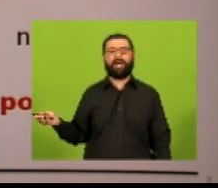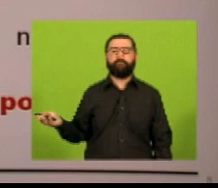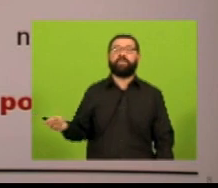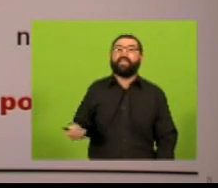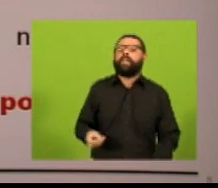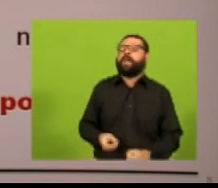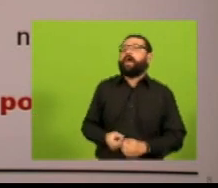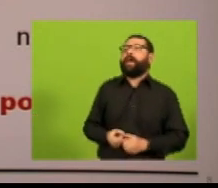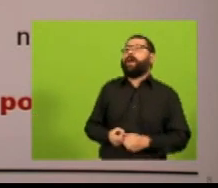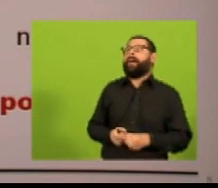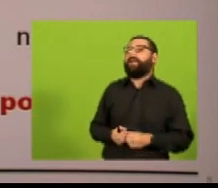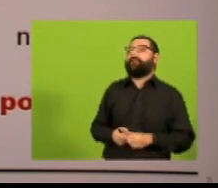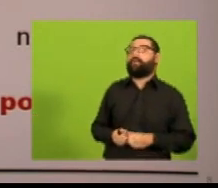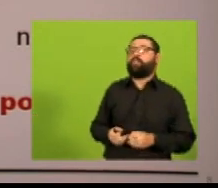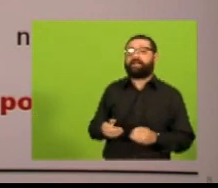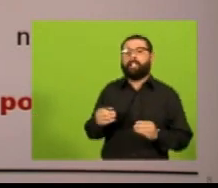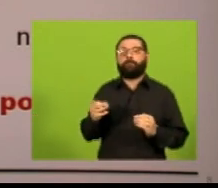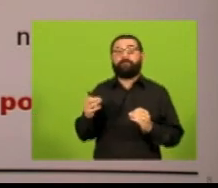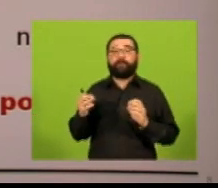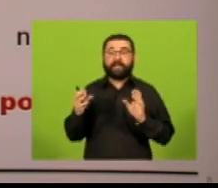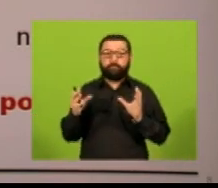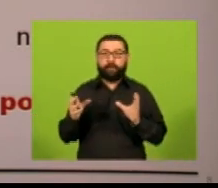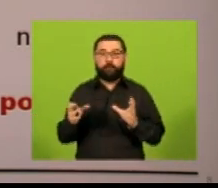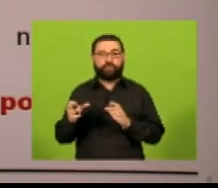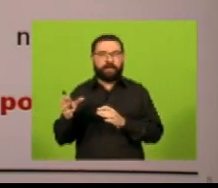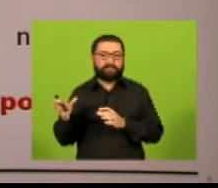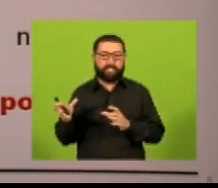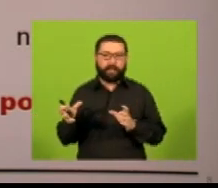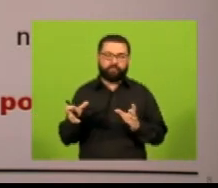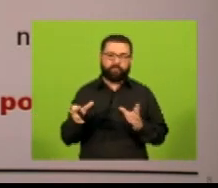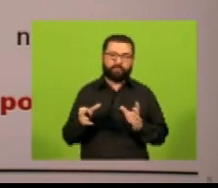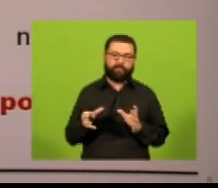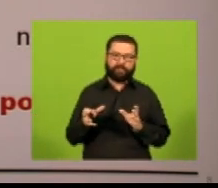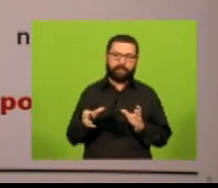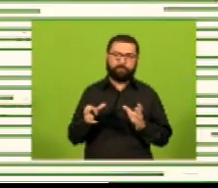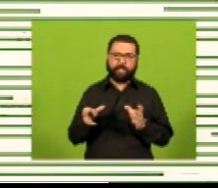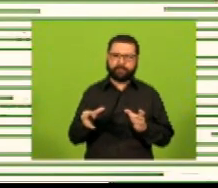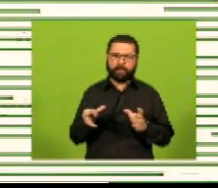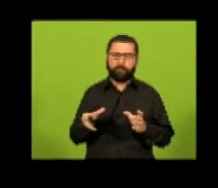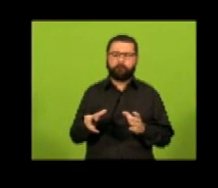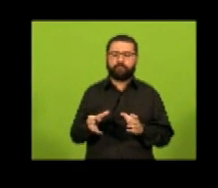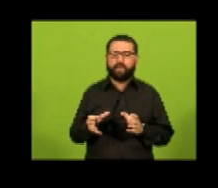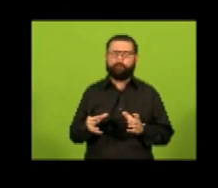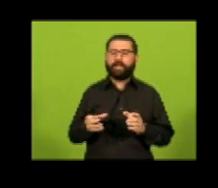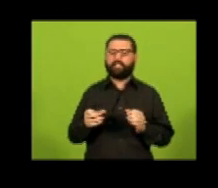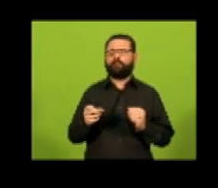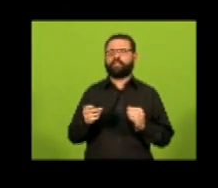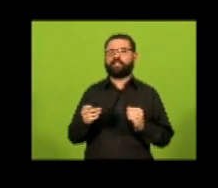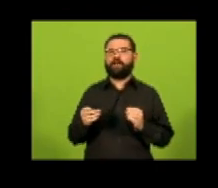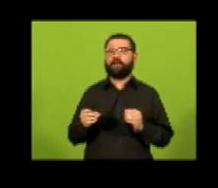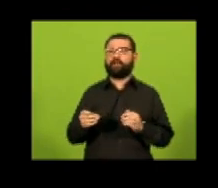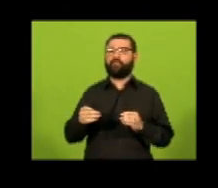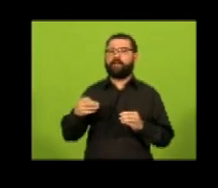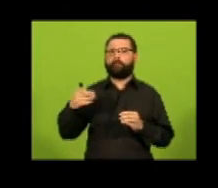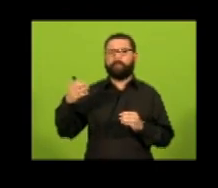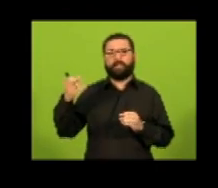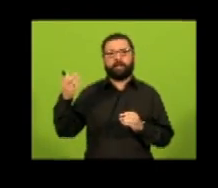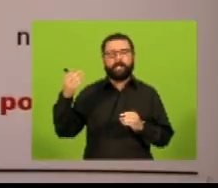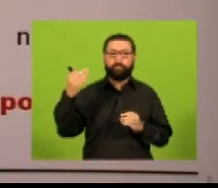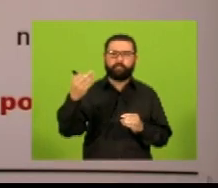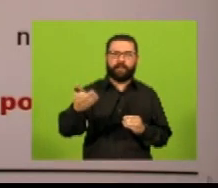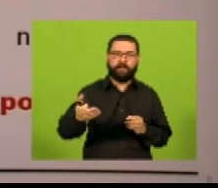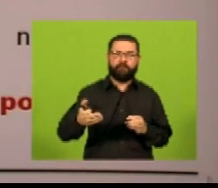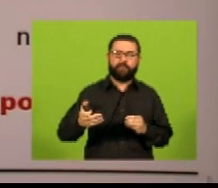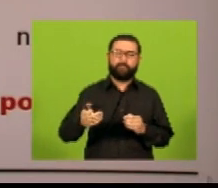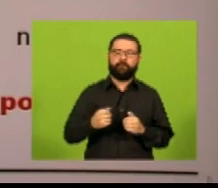produtividade, tá? Então você tem que saber o dia certo de você fazer a aplicação, para que você não tenha